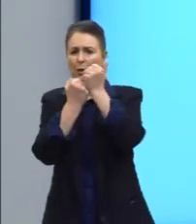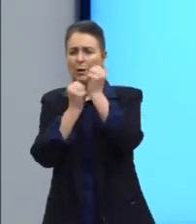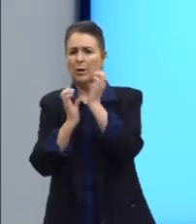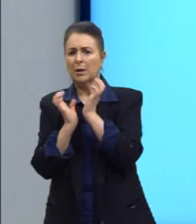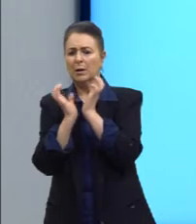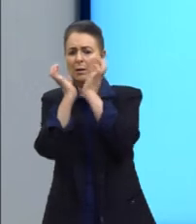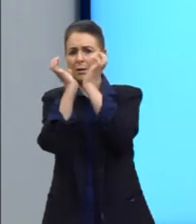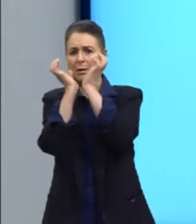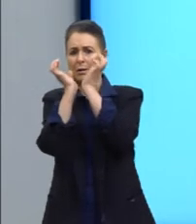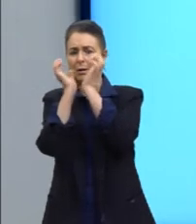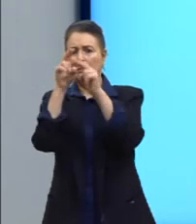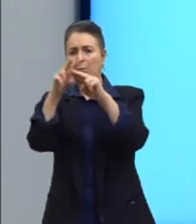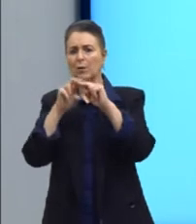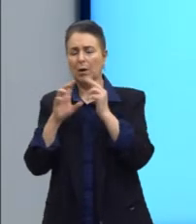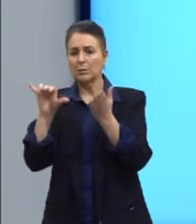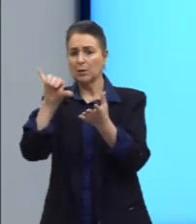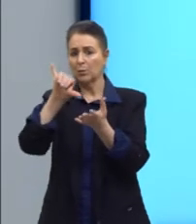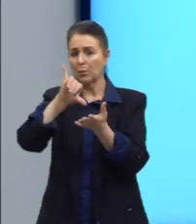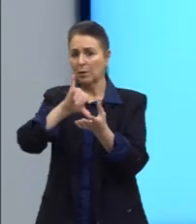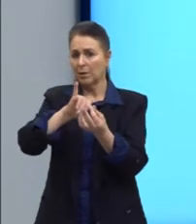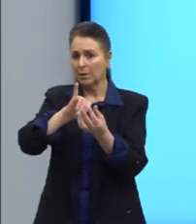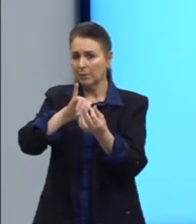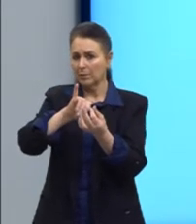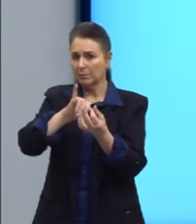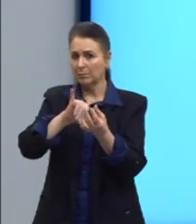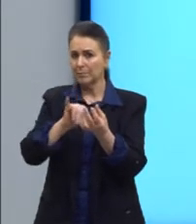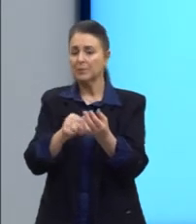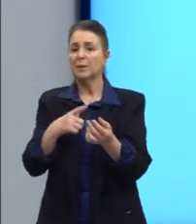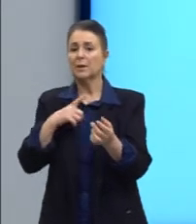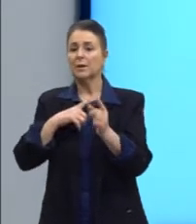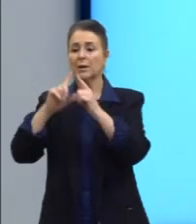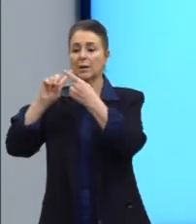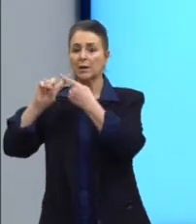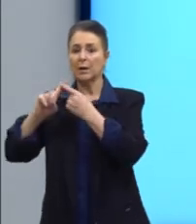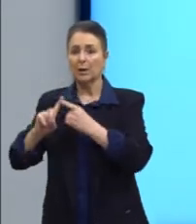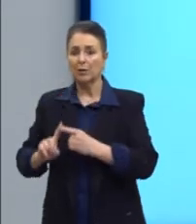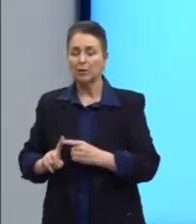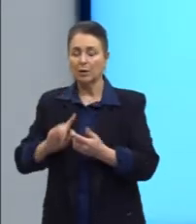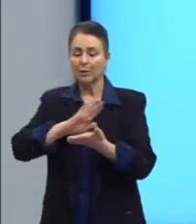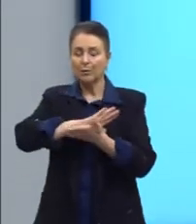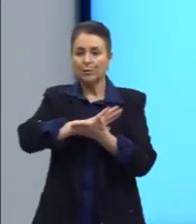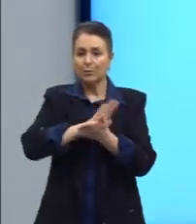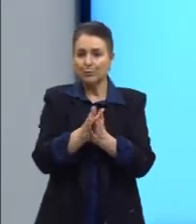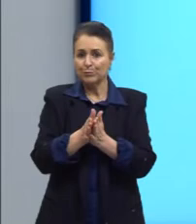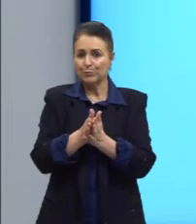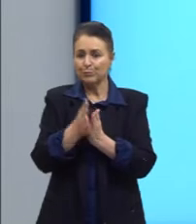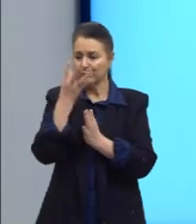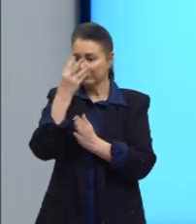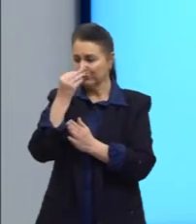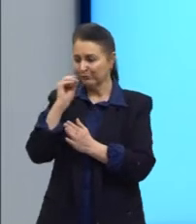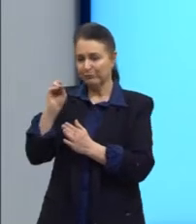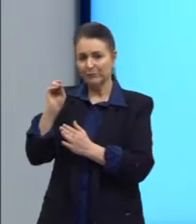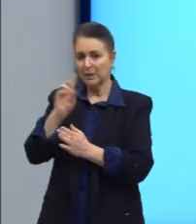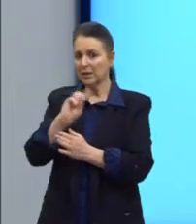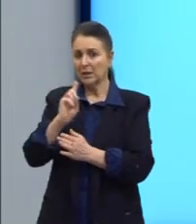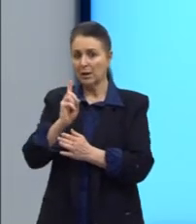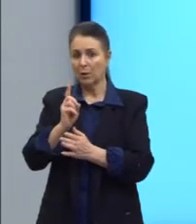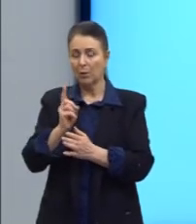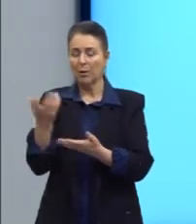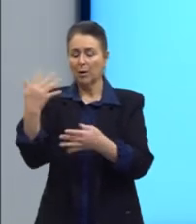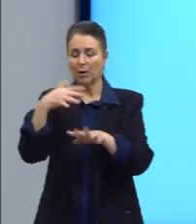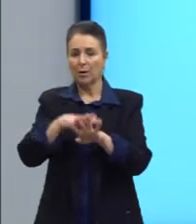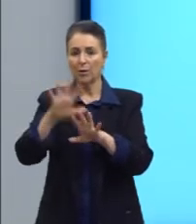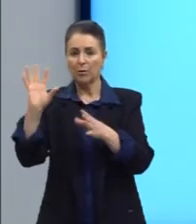do capital, no qual se instaura a lógica da discriminação e não a desejada inclusão